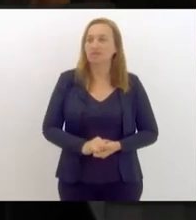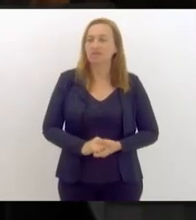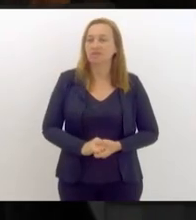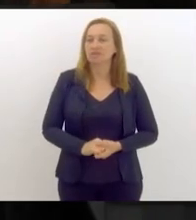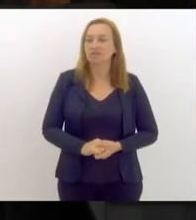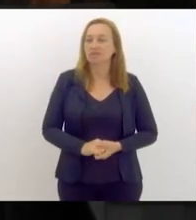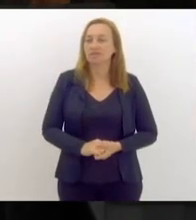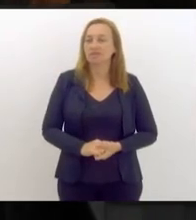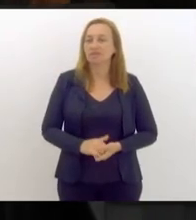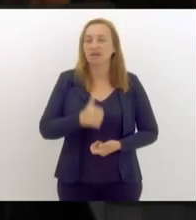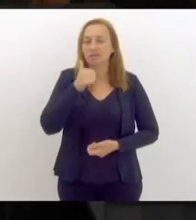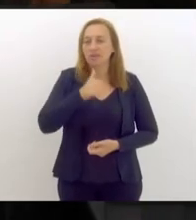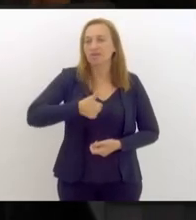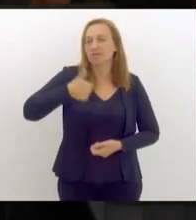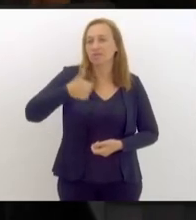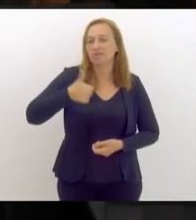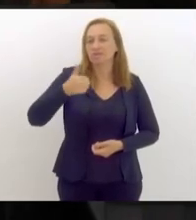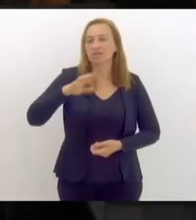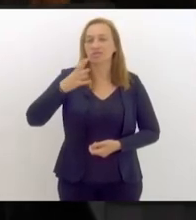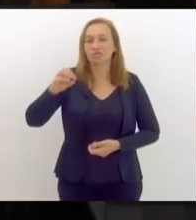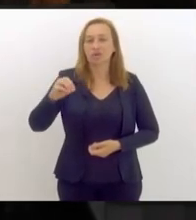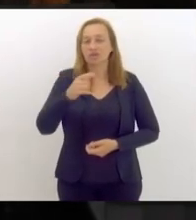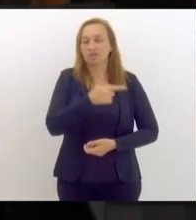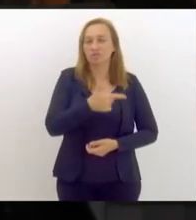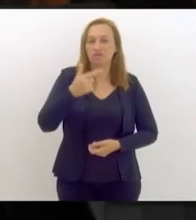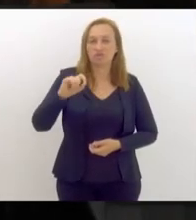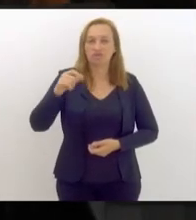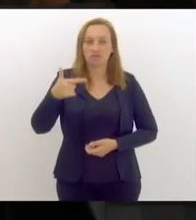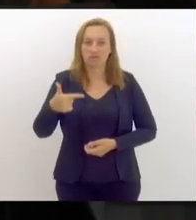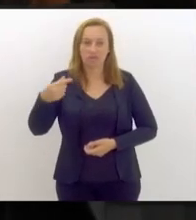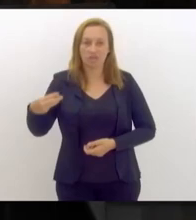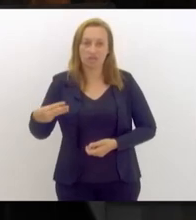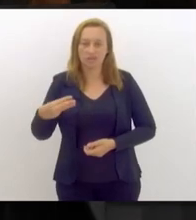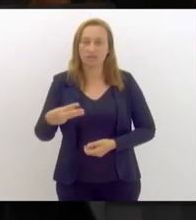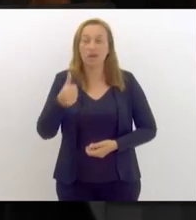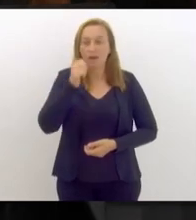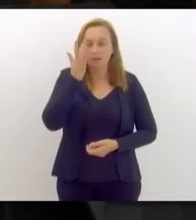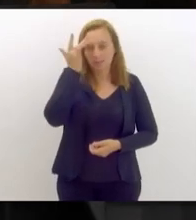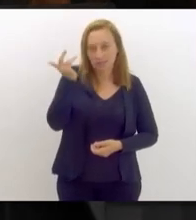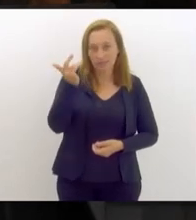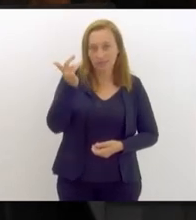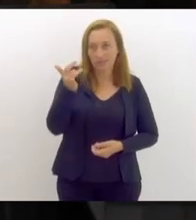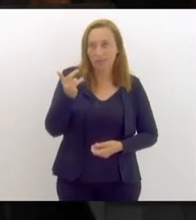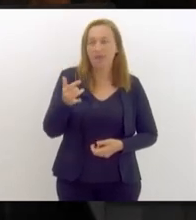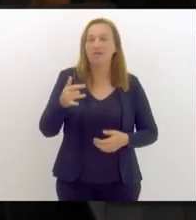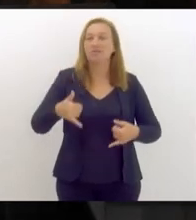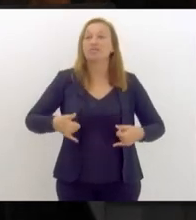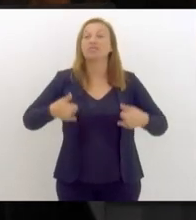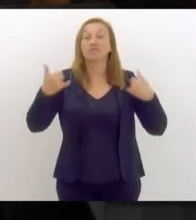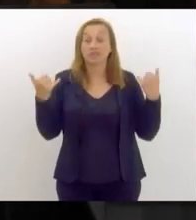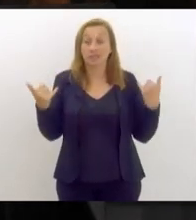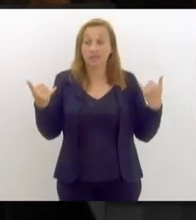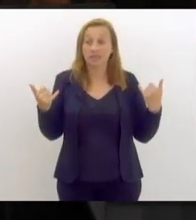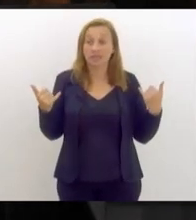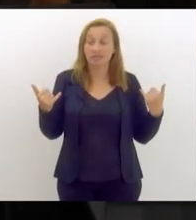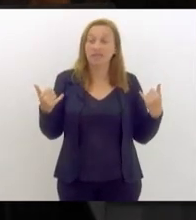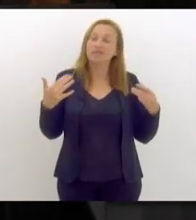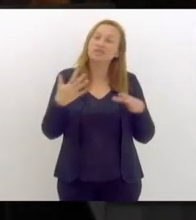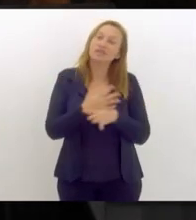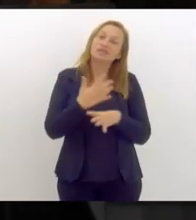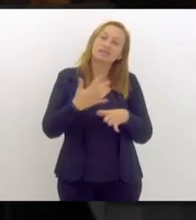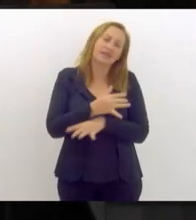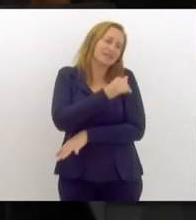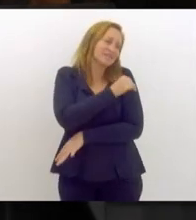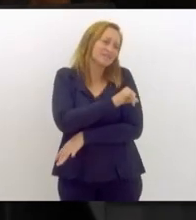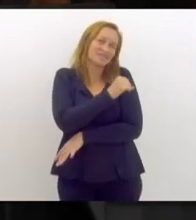é dia primeiro de março de 2023 amanhã é aniversário da cidade